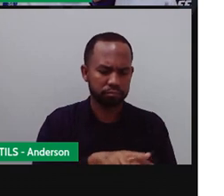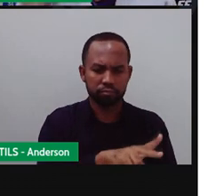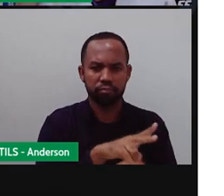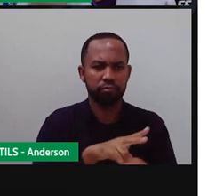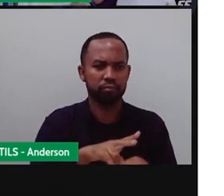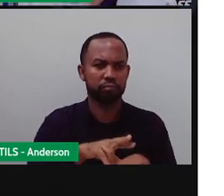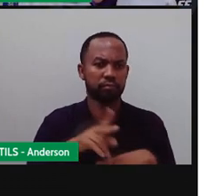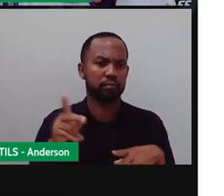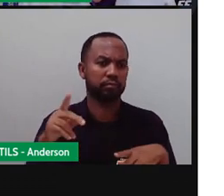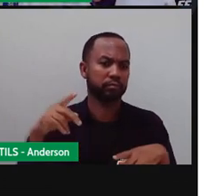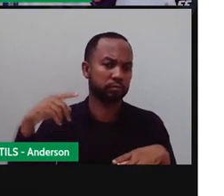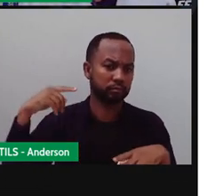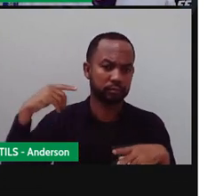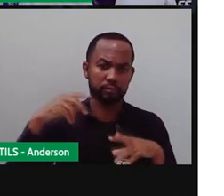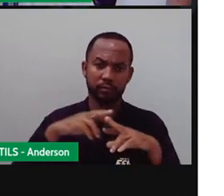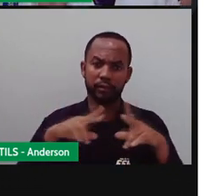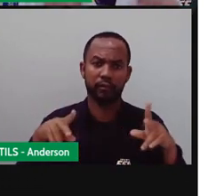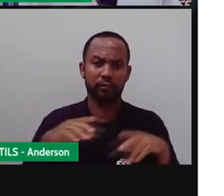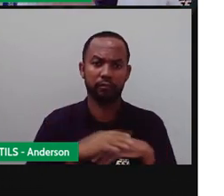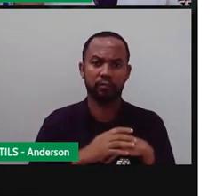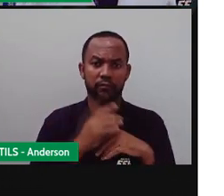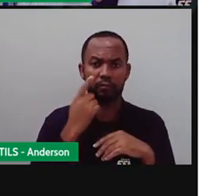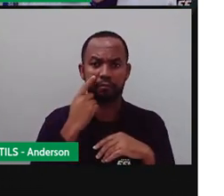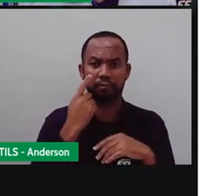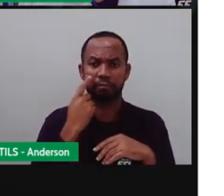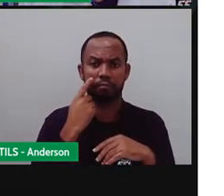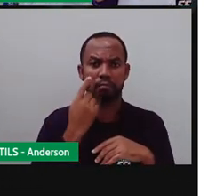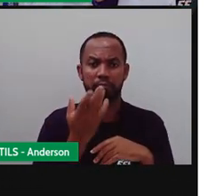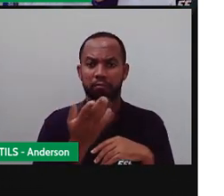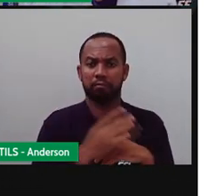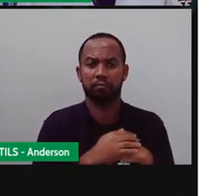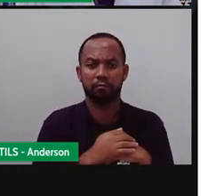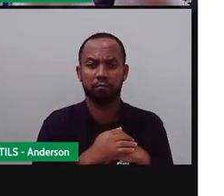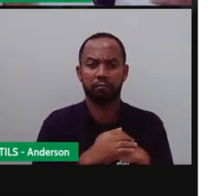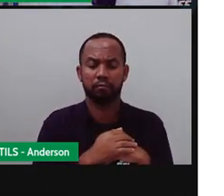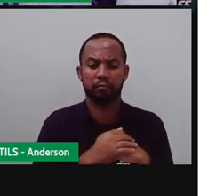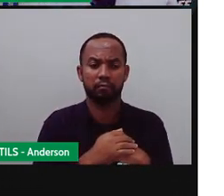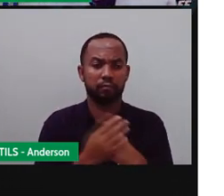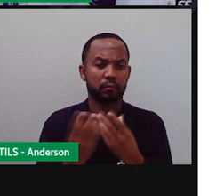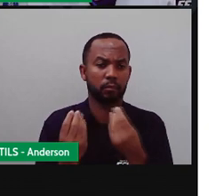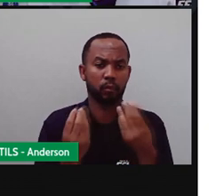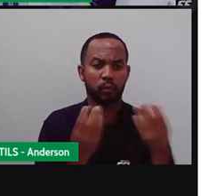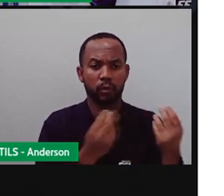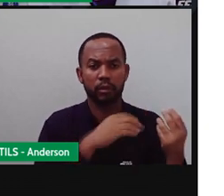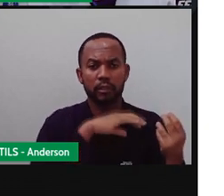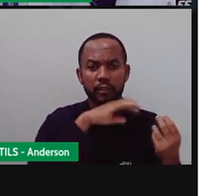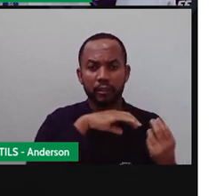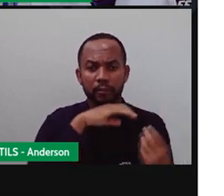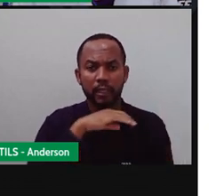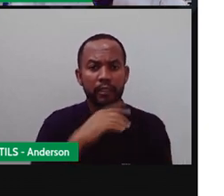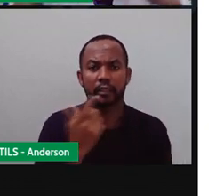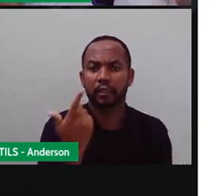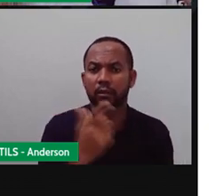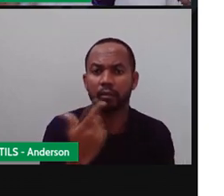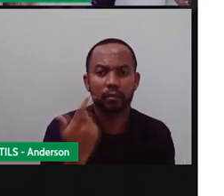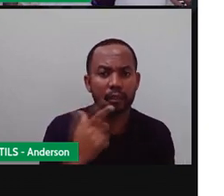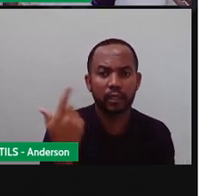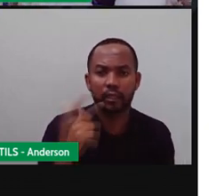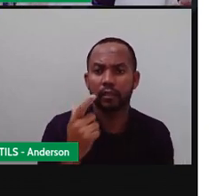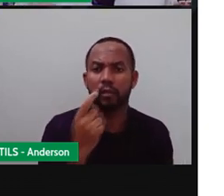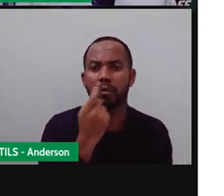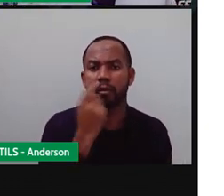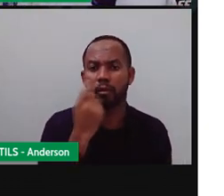joaninha, que é diferente da água-viva, que é diferente do polvo. Então, são tantas características que eles possuem, são